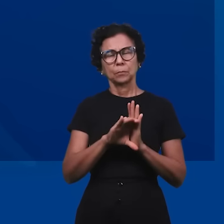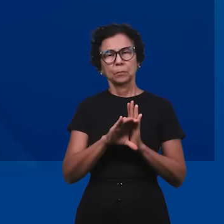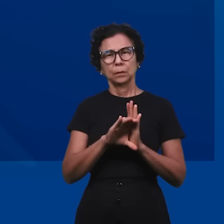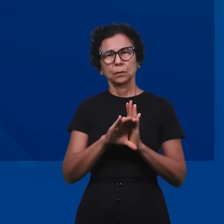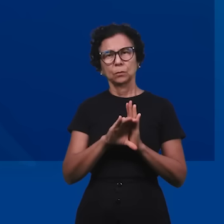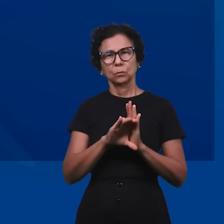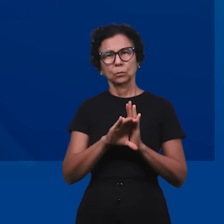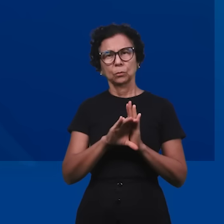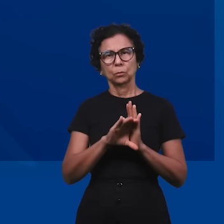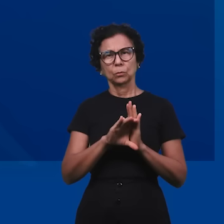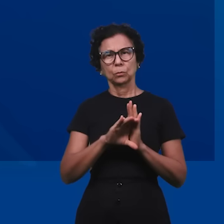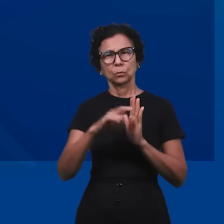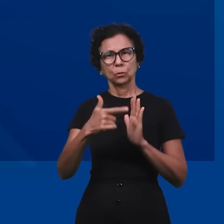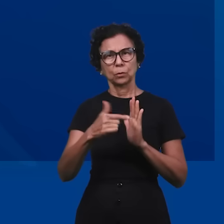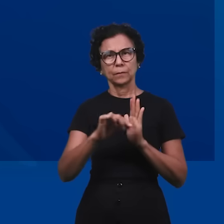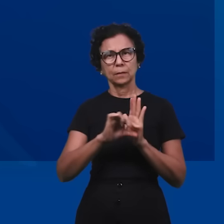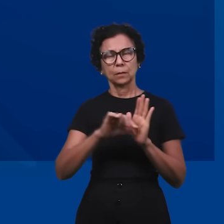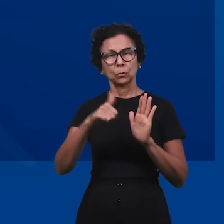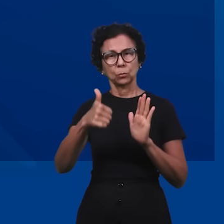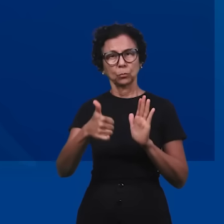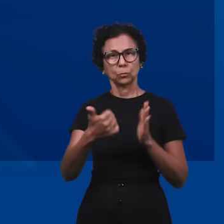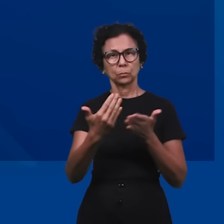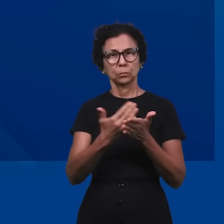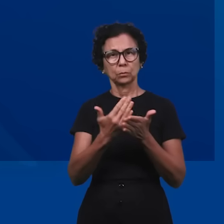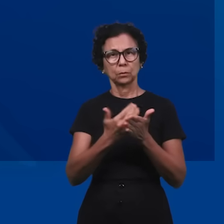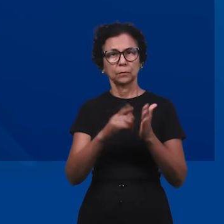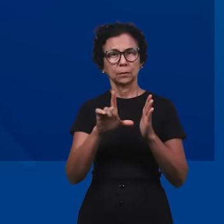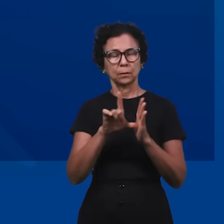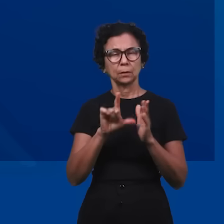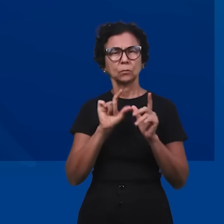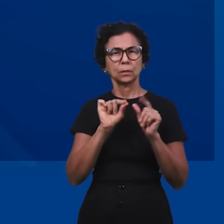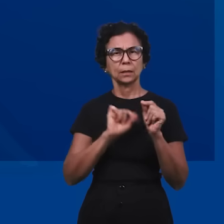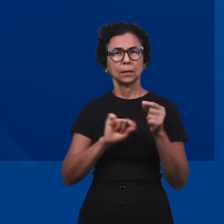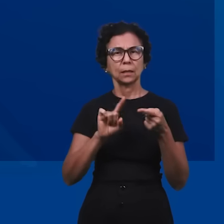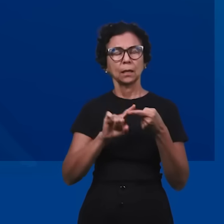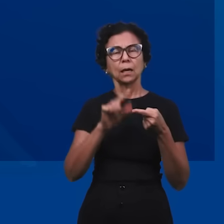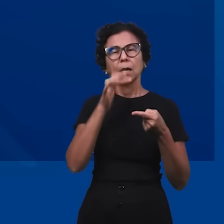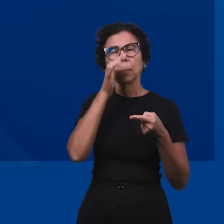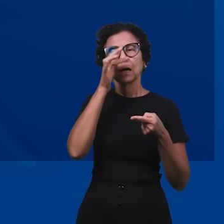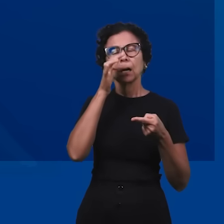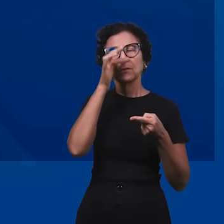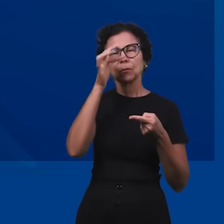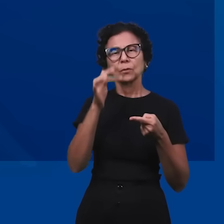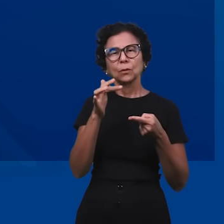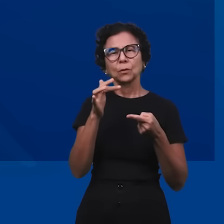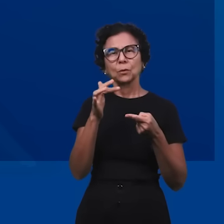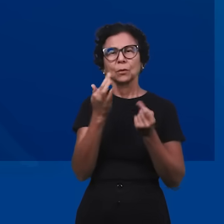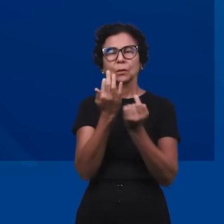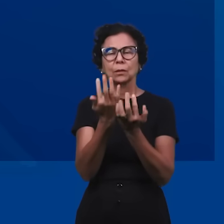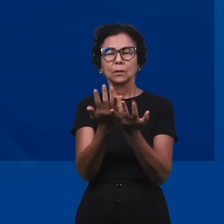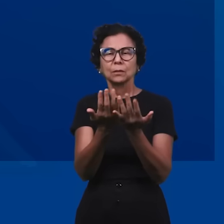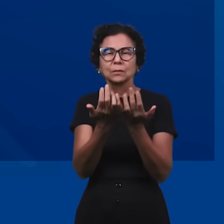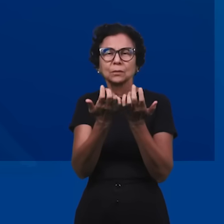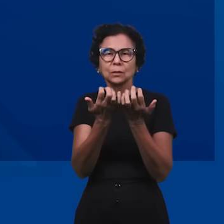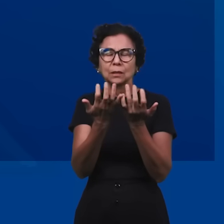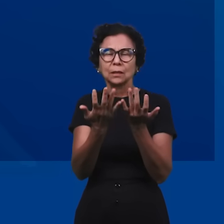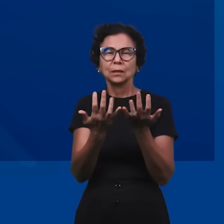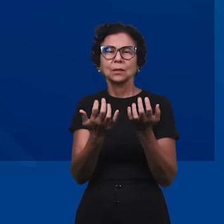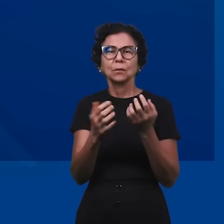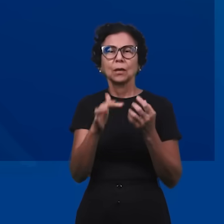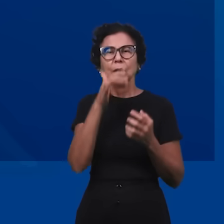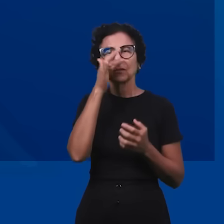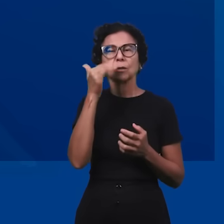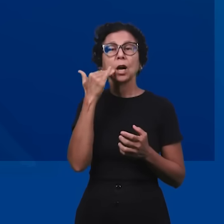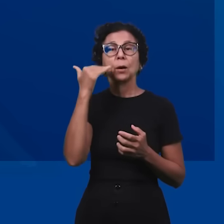do capítulo de Levítico, capítulo 2, 1, onde nós vemos a flor da farinha, que é a